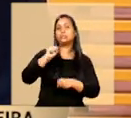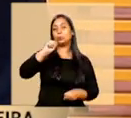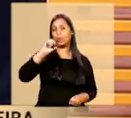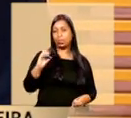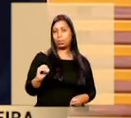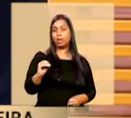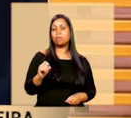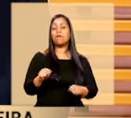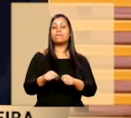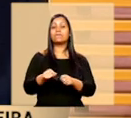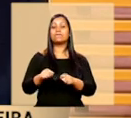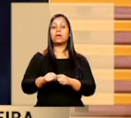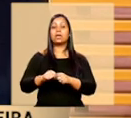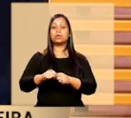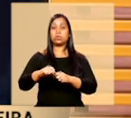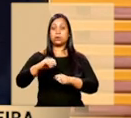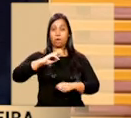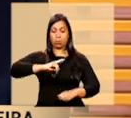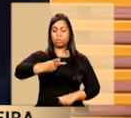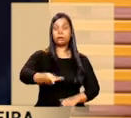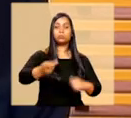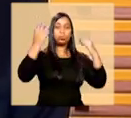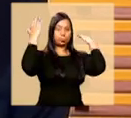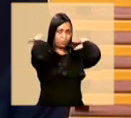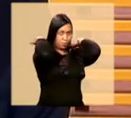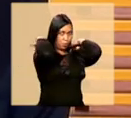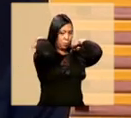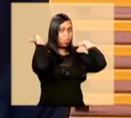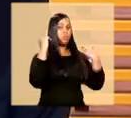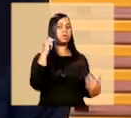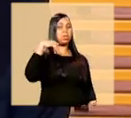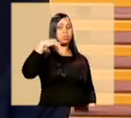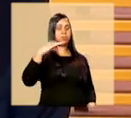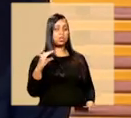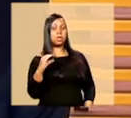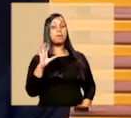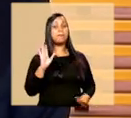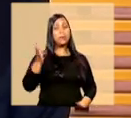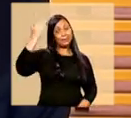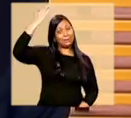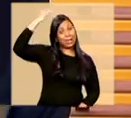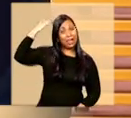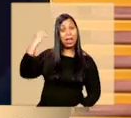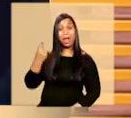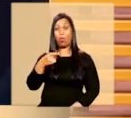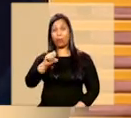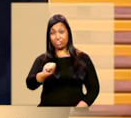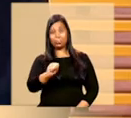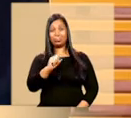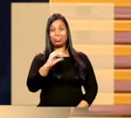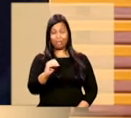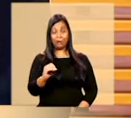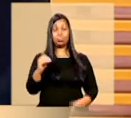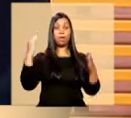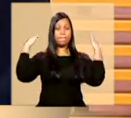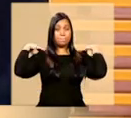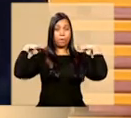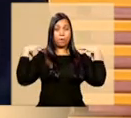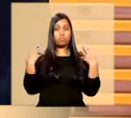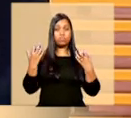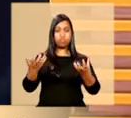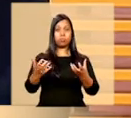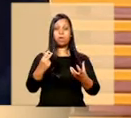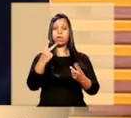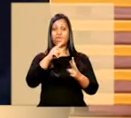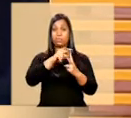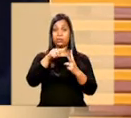iniciou-se a fazer um transplante de pulmão, né? Foi no IMC, não foi no hospital de base, mas lá atrás já tentou-se fazer transplante de pulmão, foram realizados